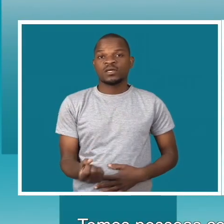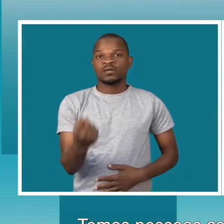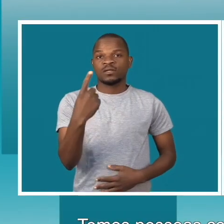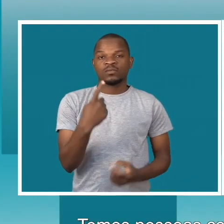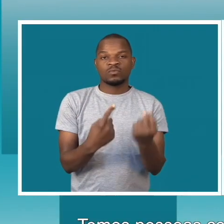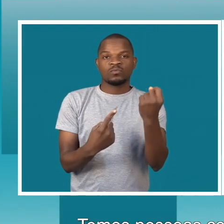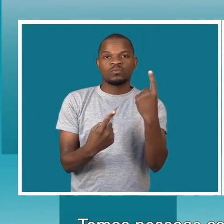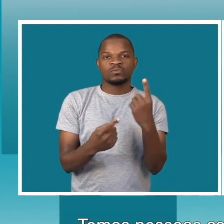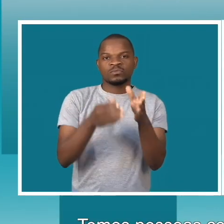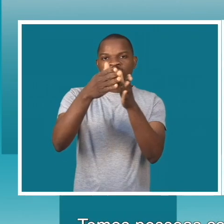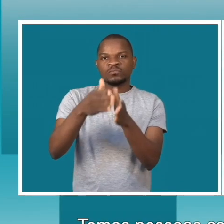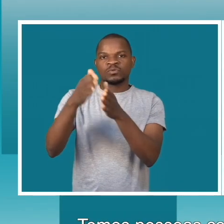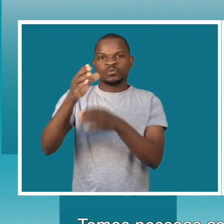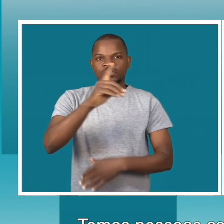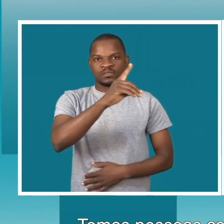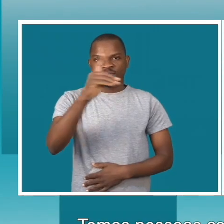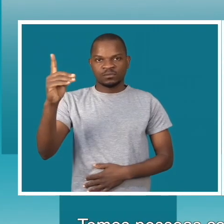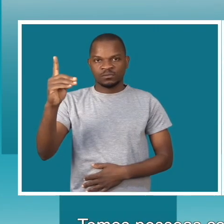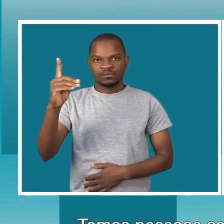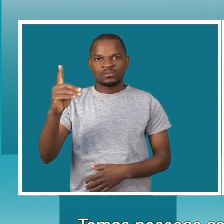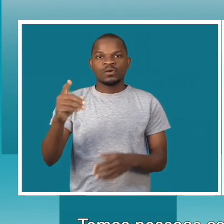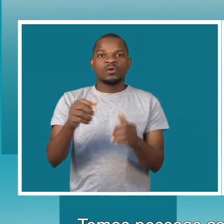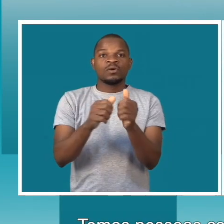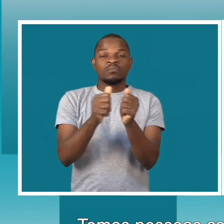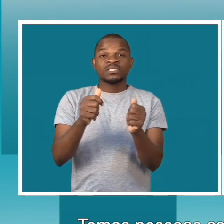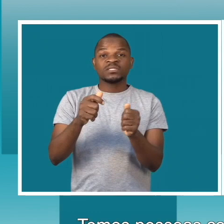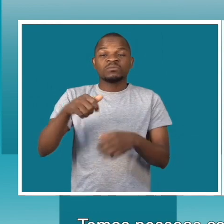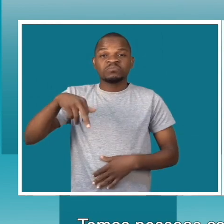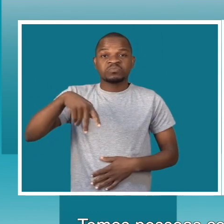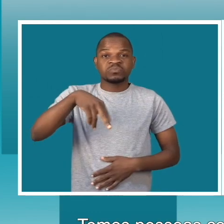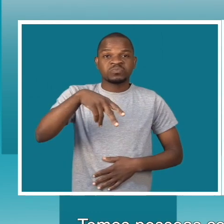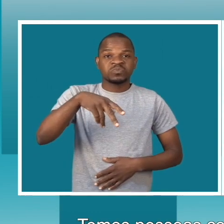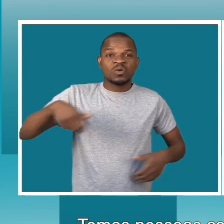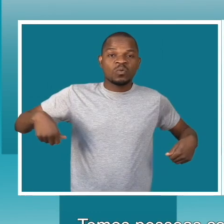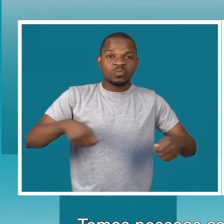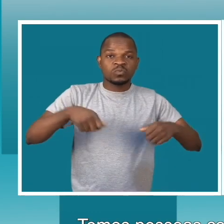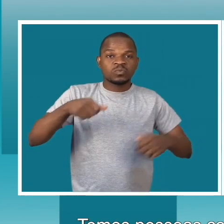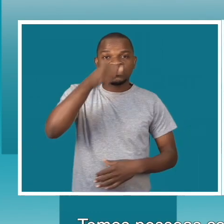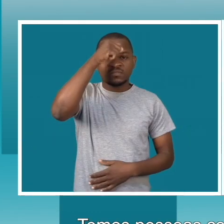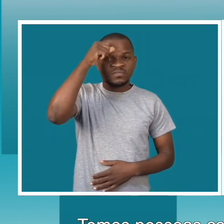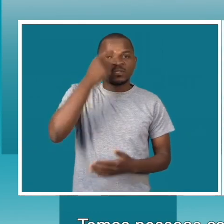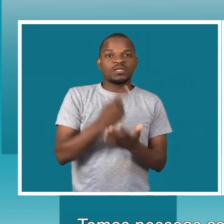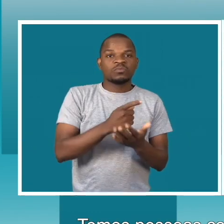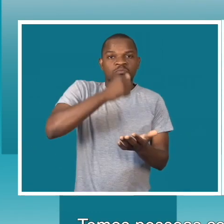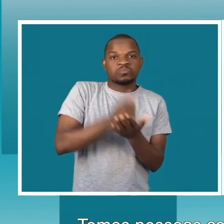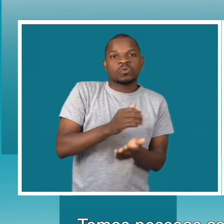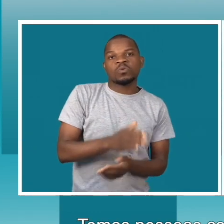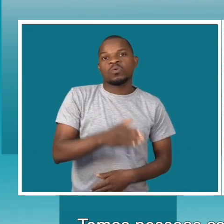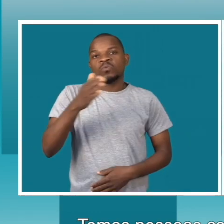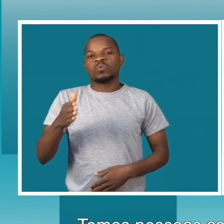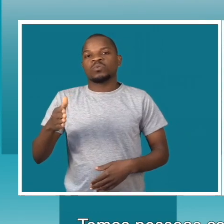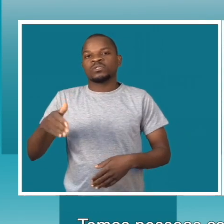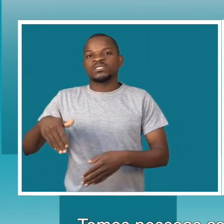Temos pessoas com deficiência. Qual é o mercado? Vamos receber. Que são obrigados a passar pelos passeios. Não são pessoas com deficiência. Quando a gente tem que